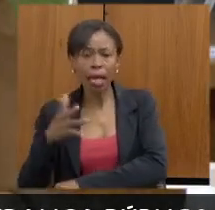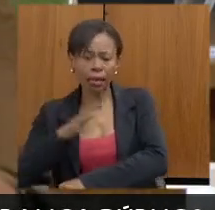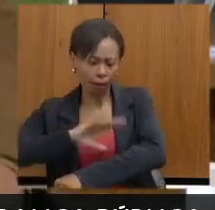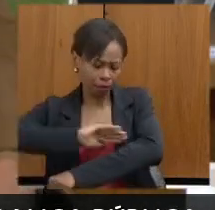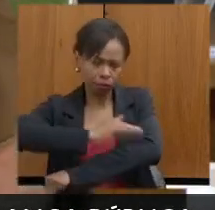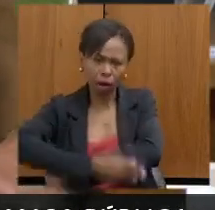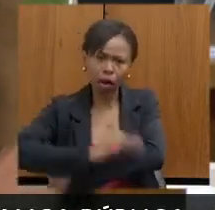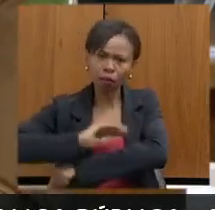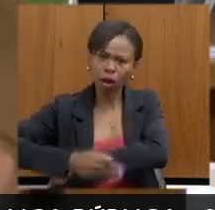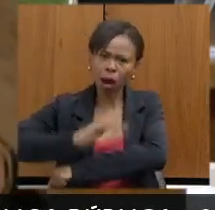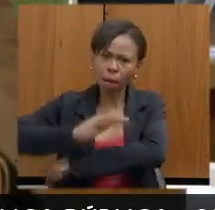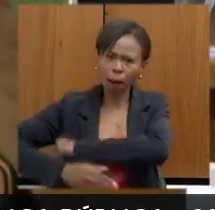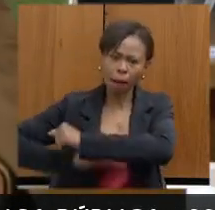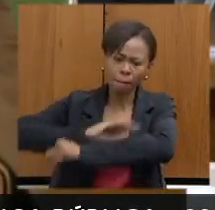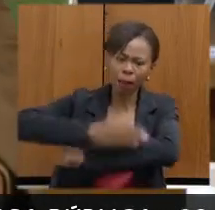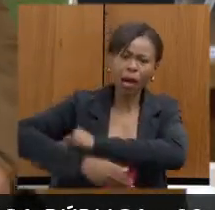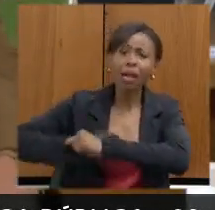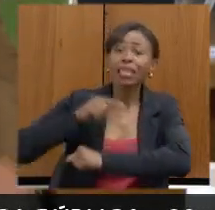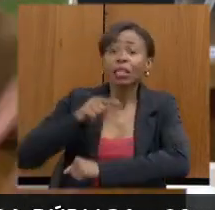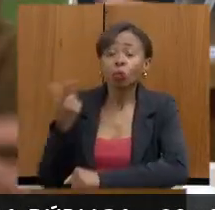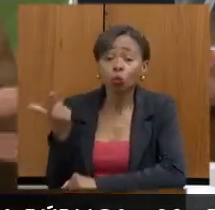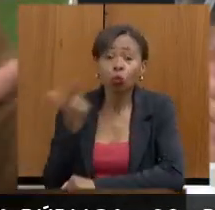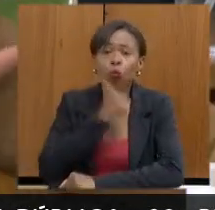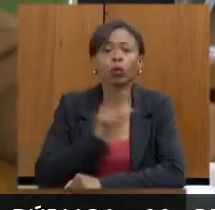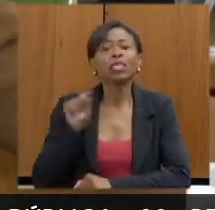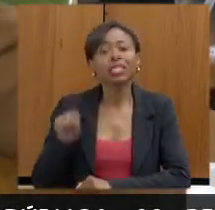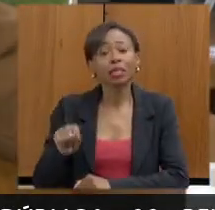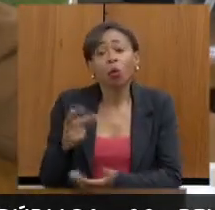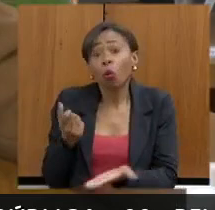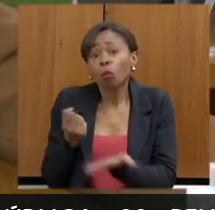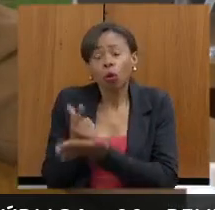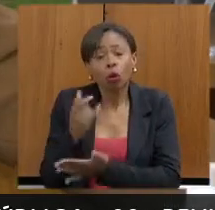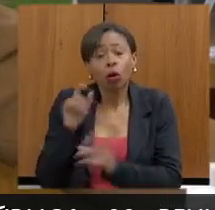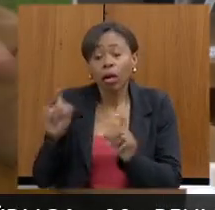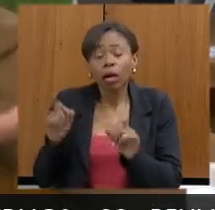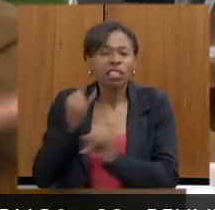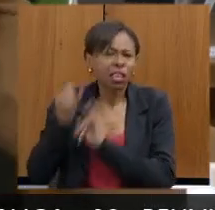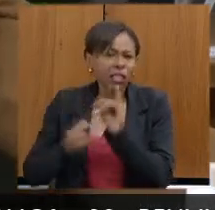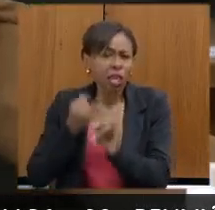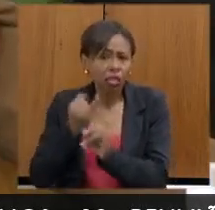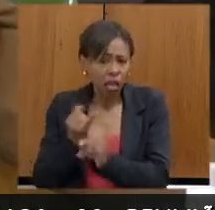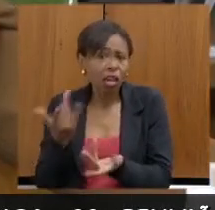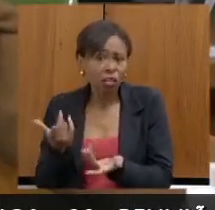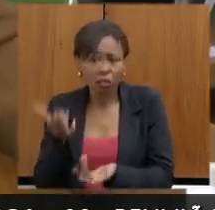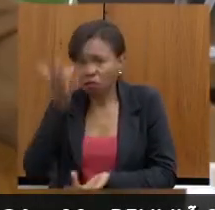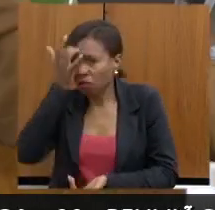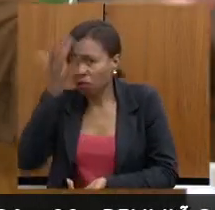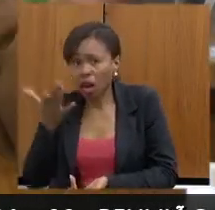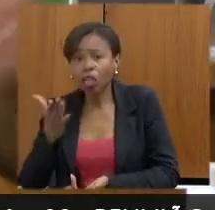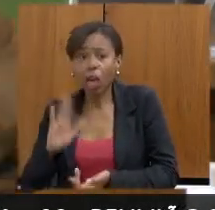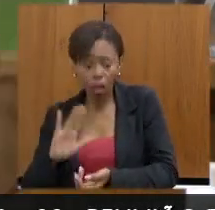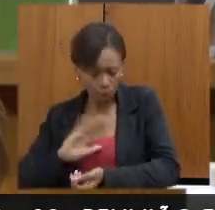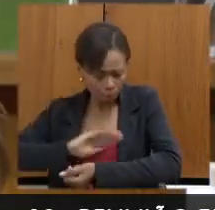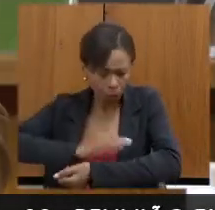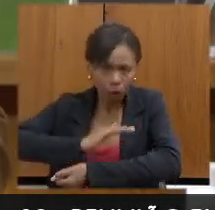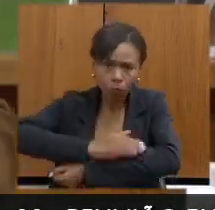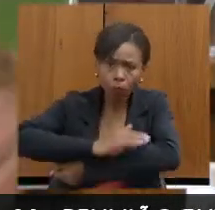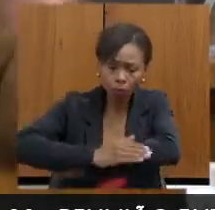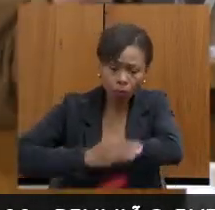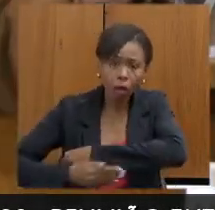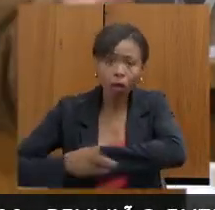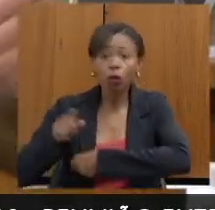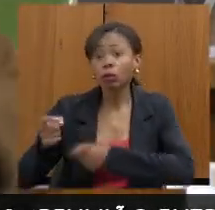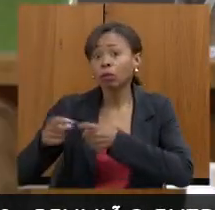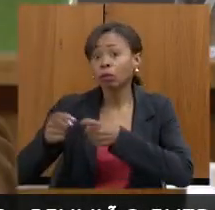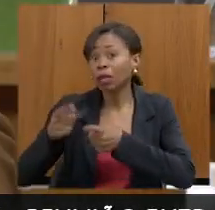que tirou um que por acaso quis comprar na internet lá comprou um torniquete fácil de colocar depois no local adequado o médico que